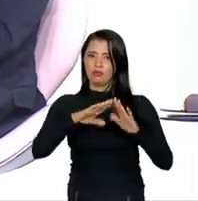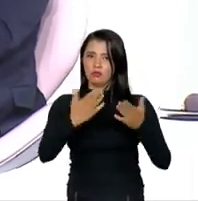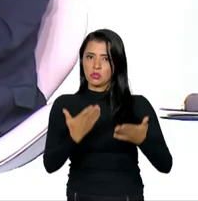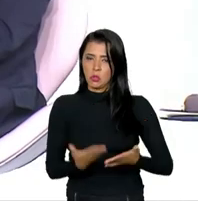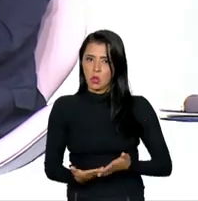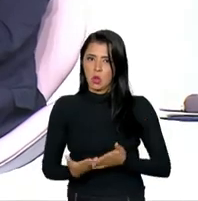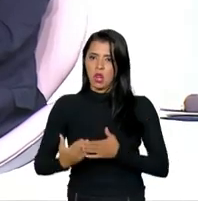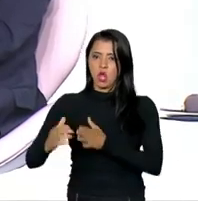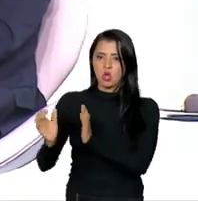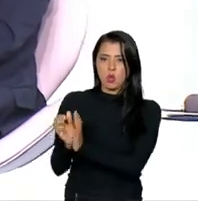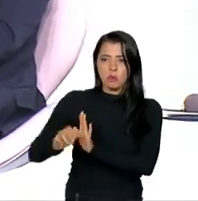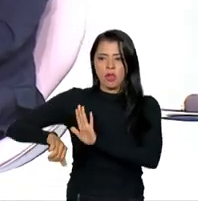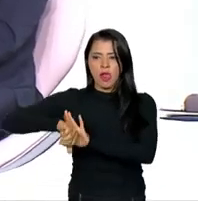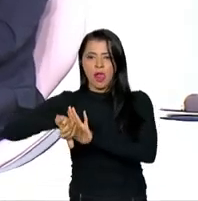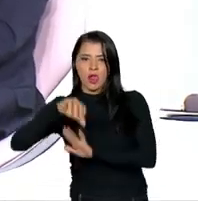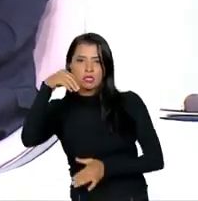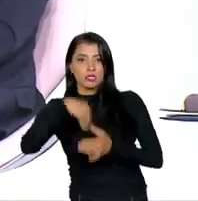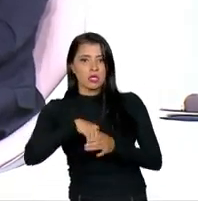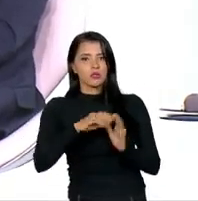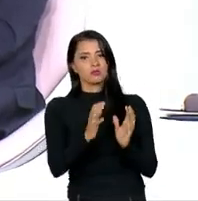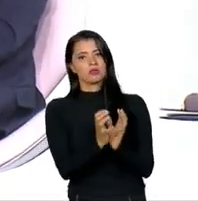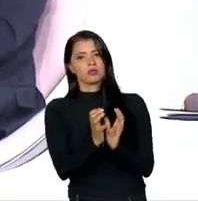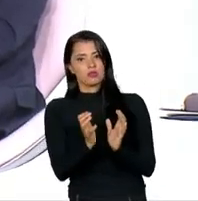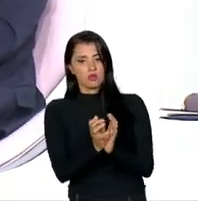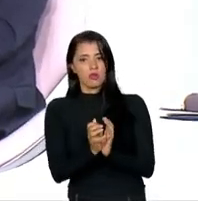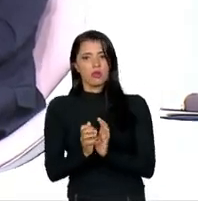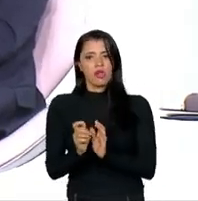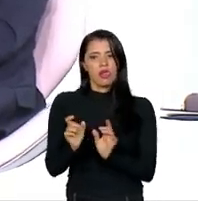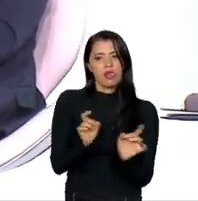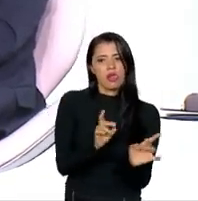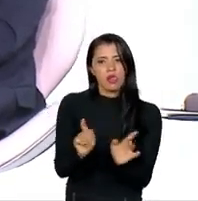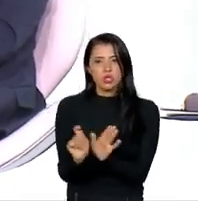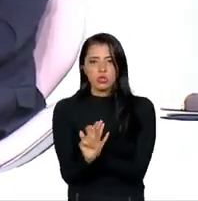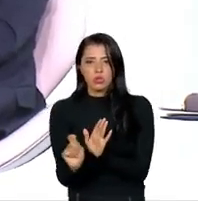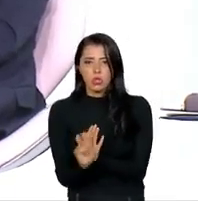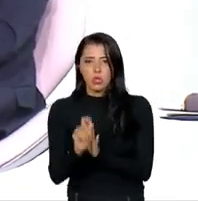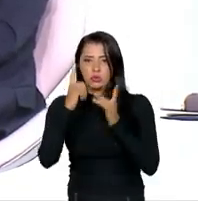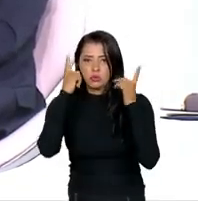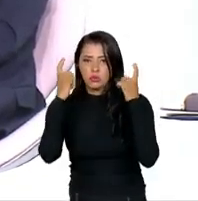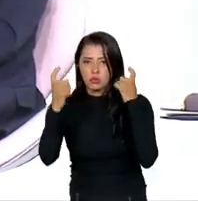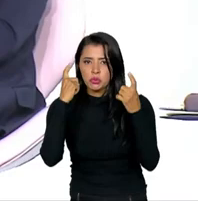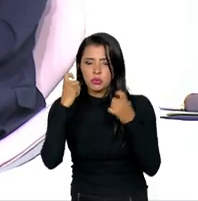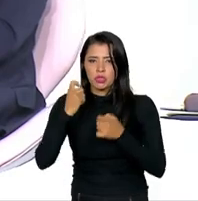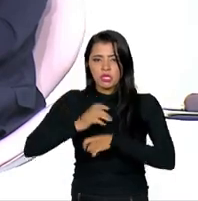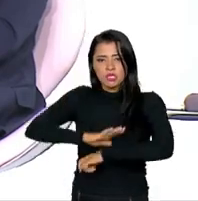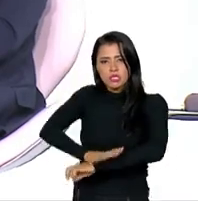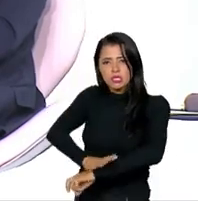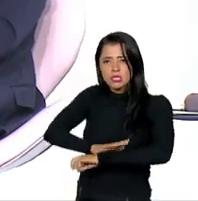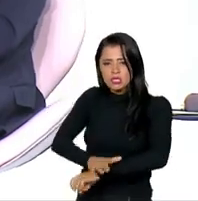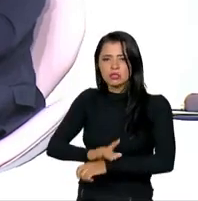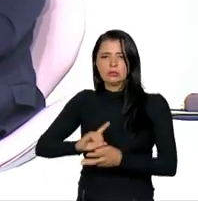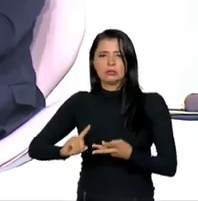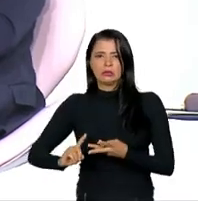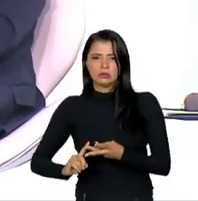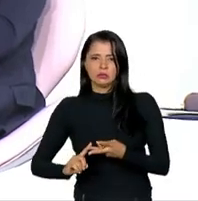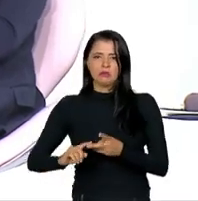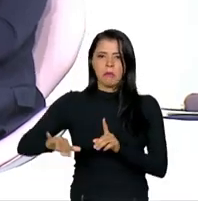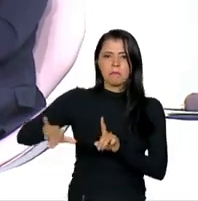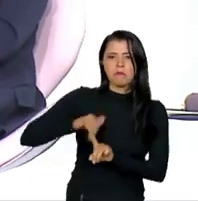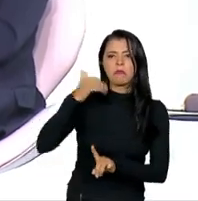as facções dentro da escola, a questão do tráfico de drogas, as violências, a questão do racismo, a questão do